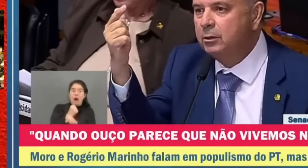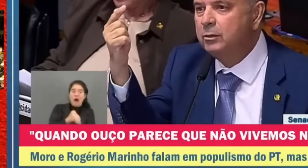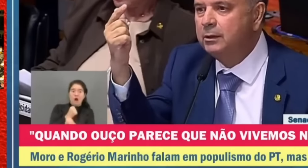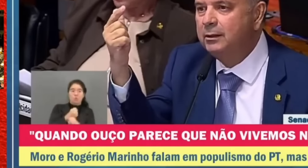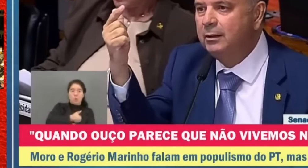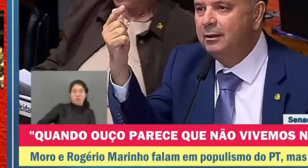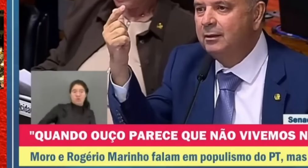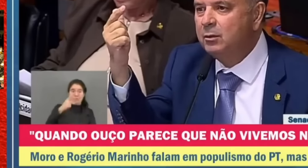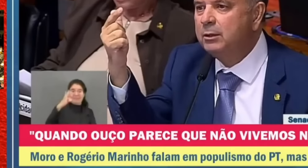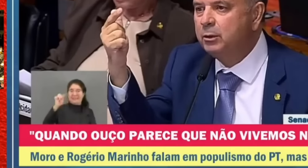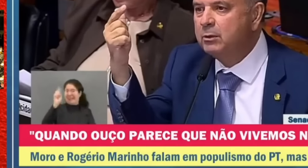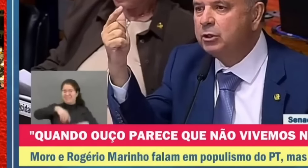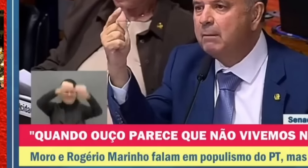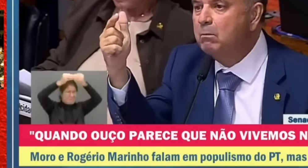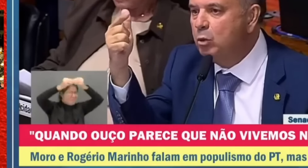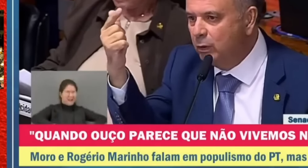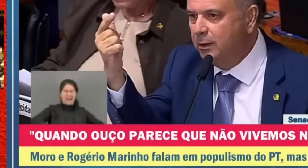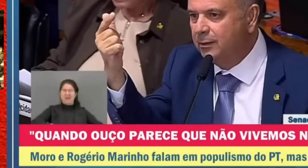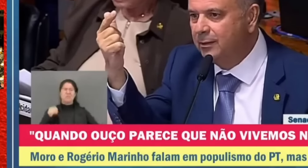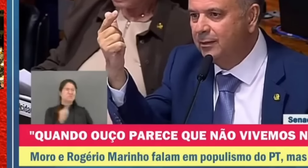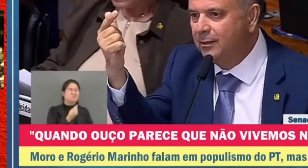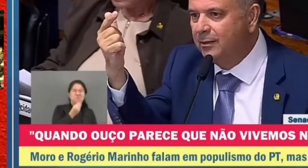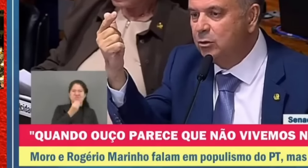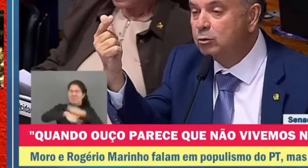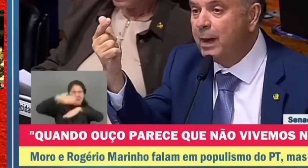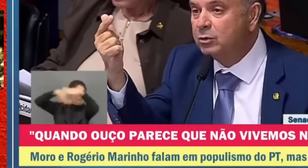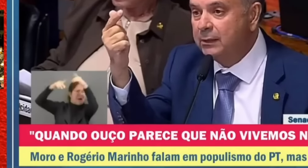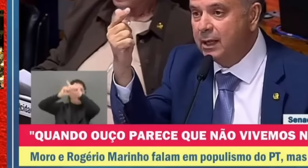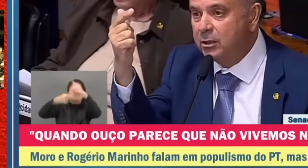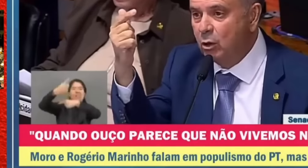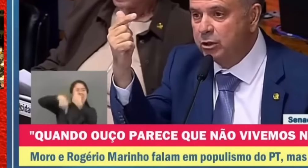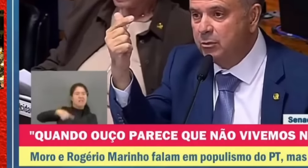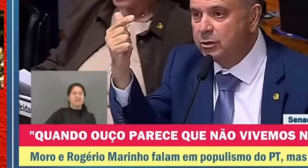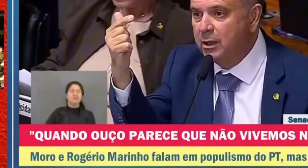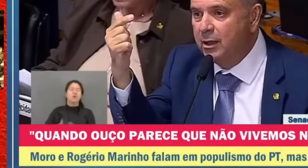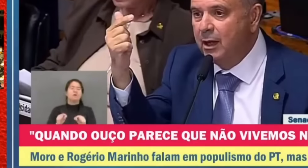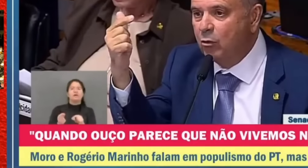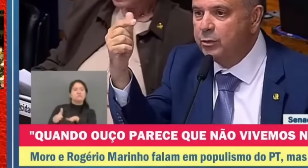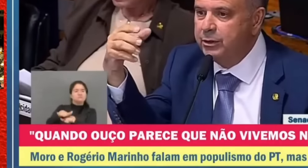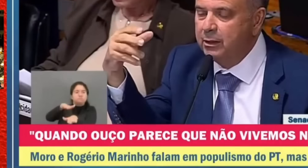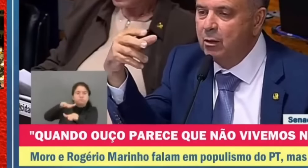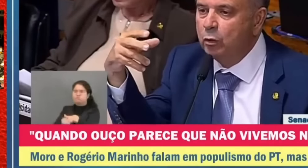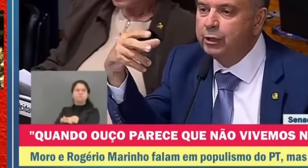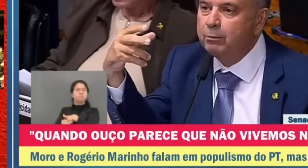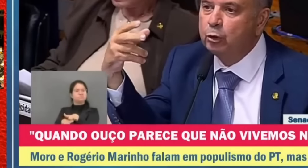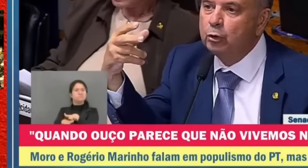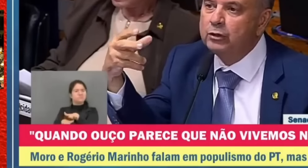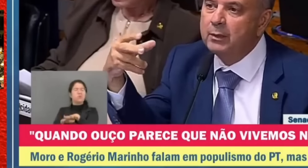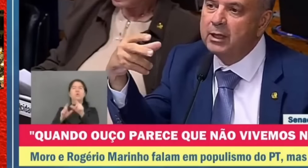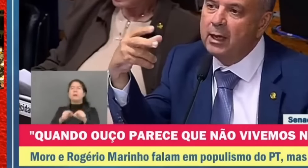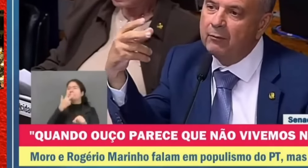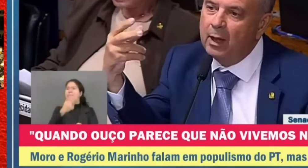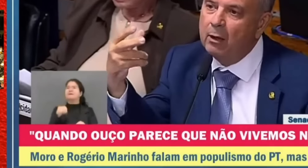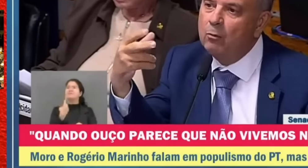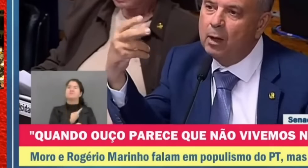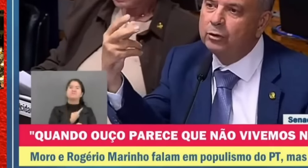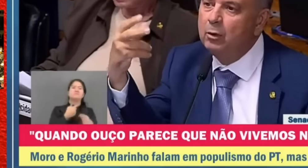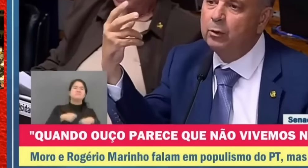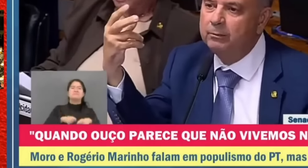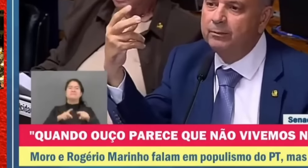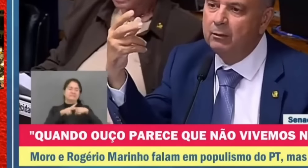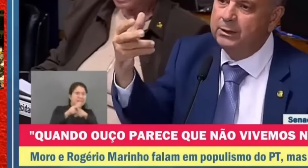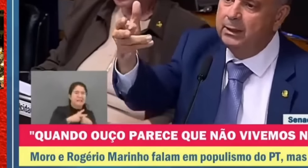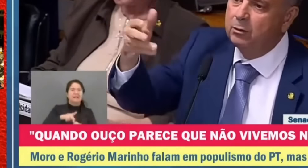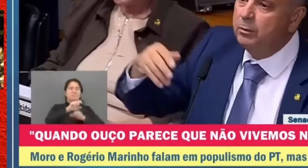tragédia senhor presidente porque poderíamos estar muito adiante e os passos atrás que nós damos é como se o tempo todo nós tivos que rearrumar o